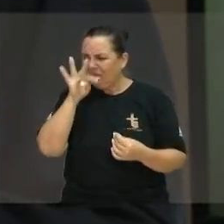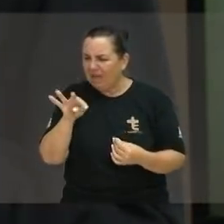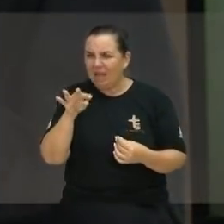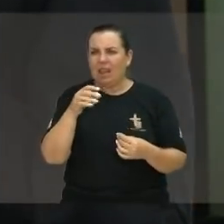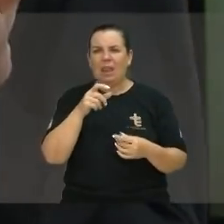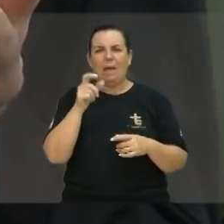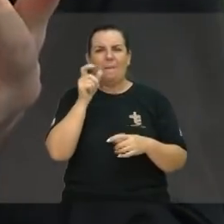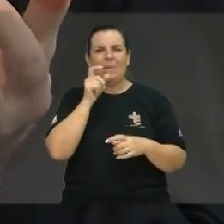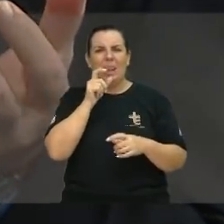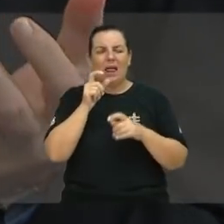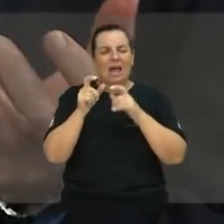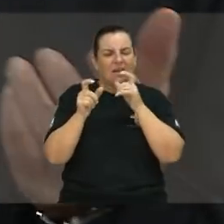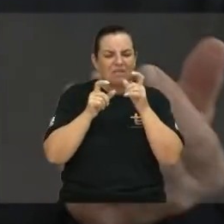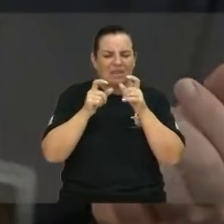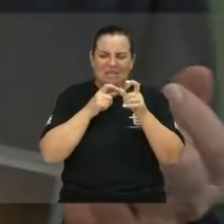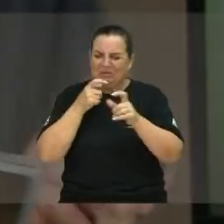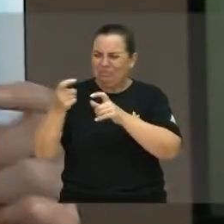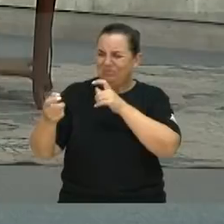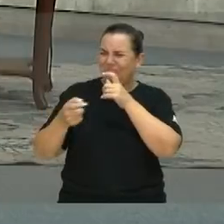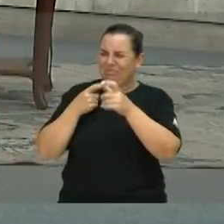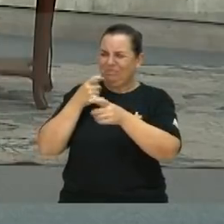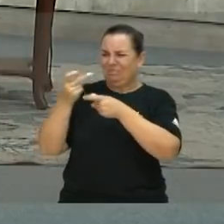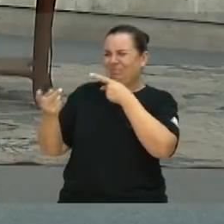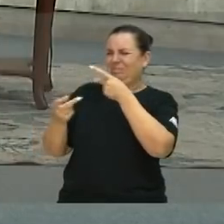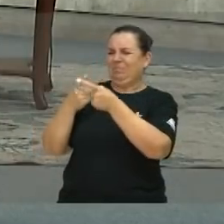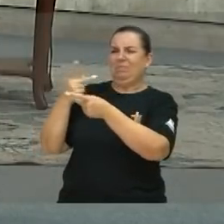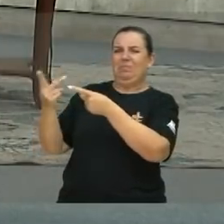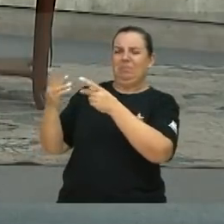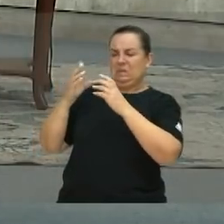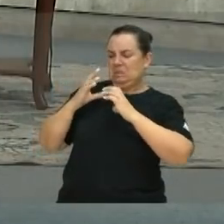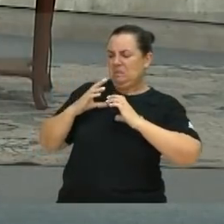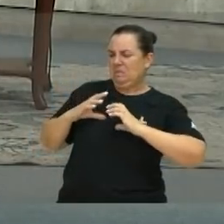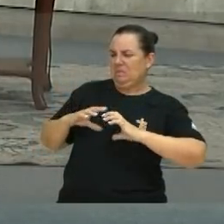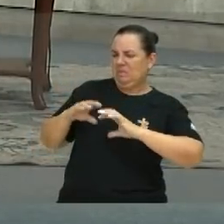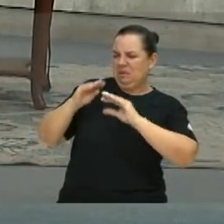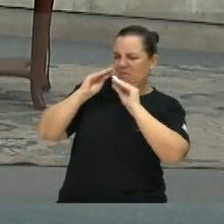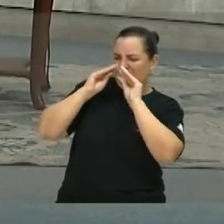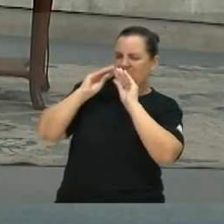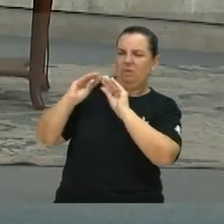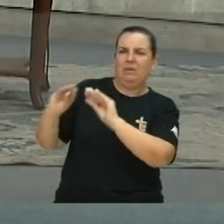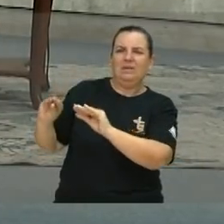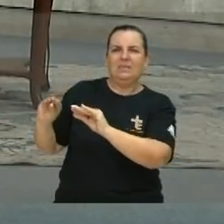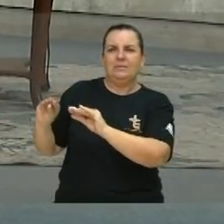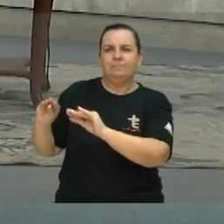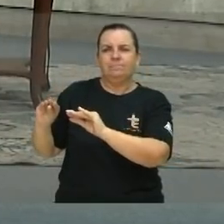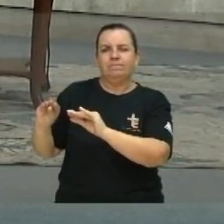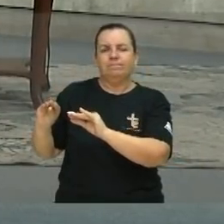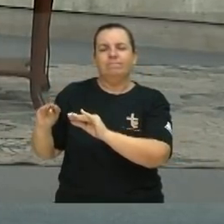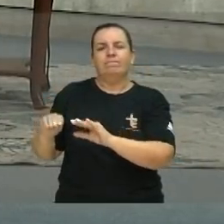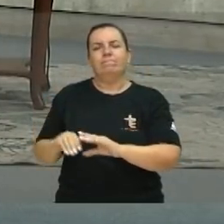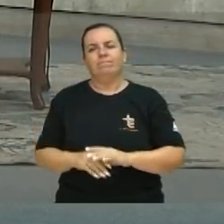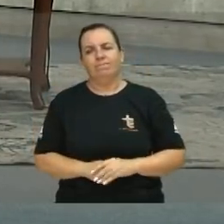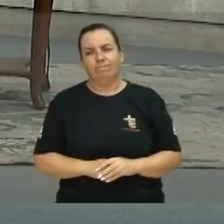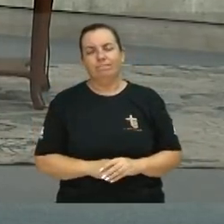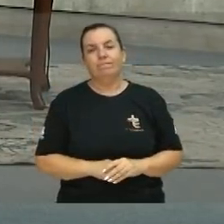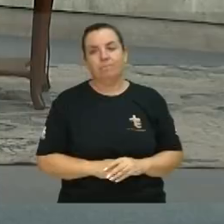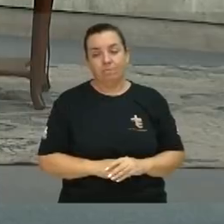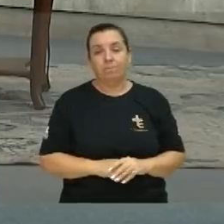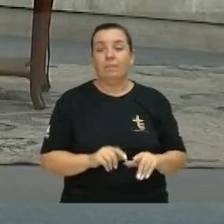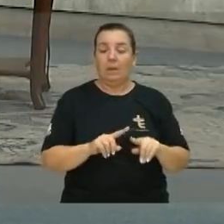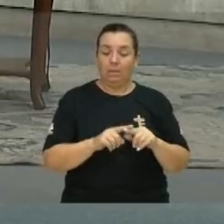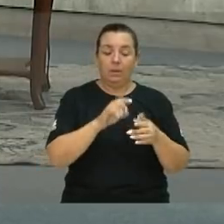felinas gestos agressivos comportamentos hostis e o